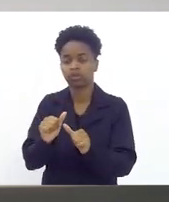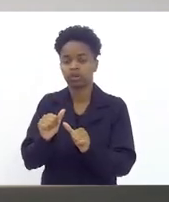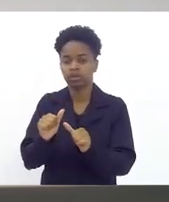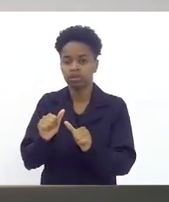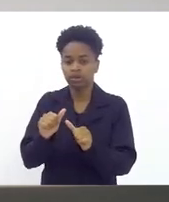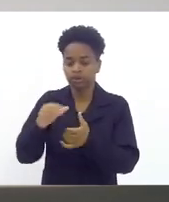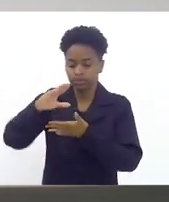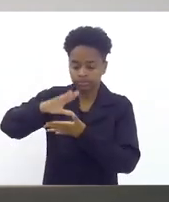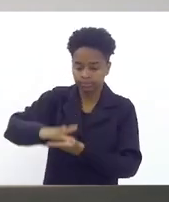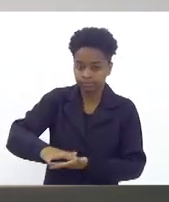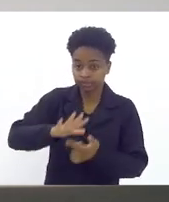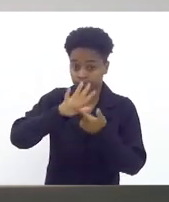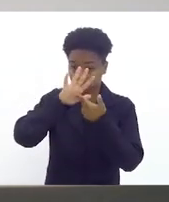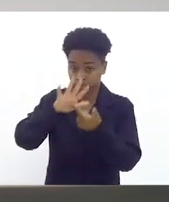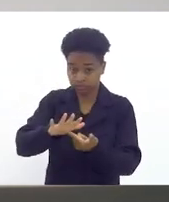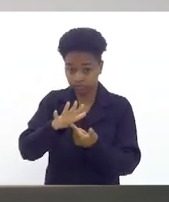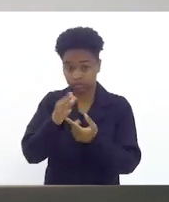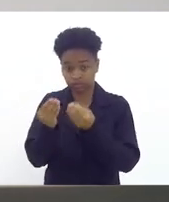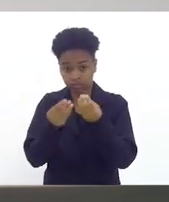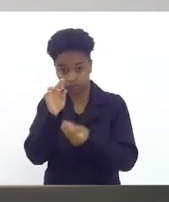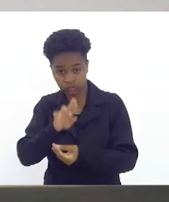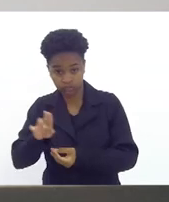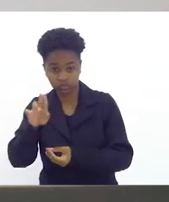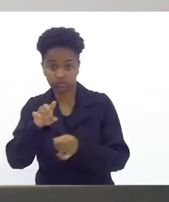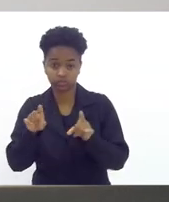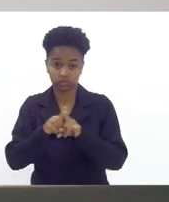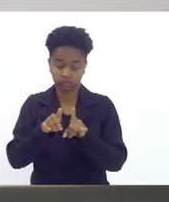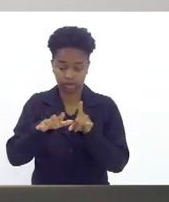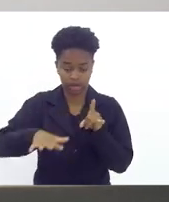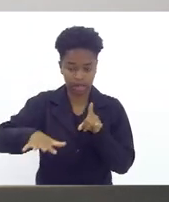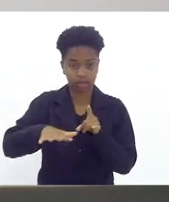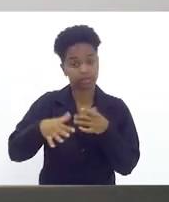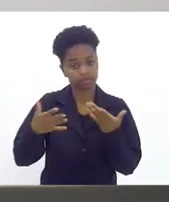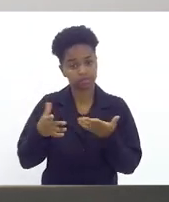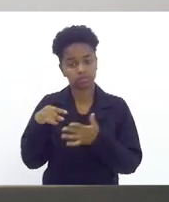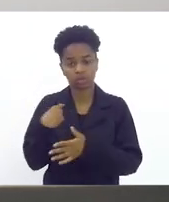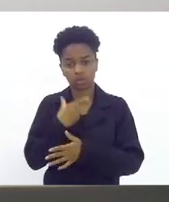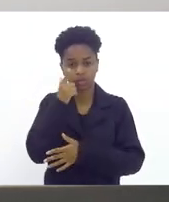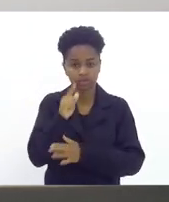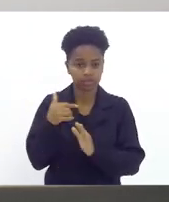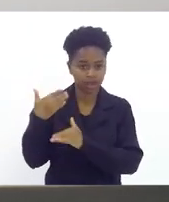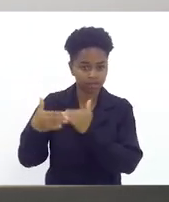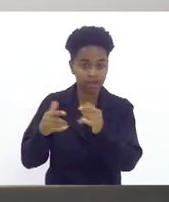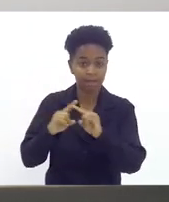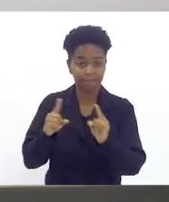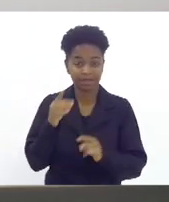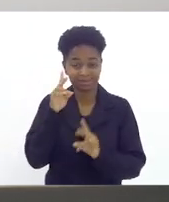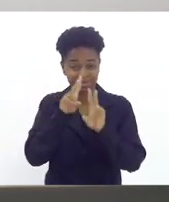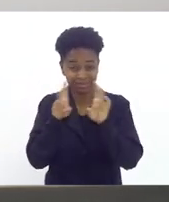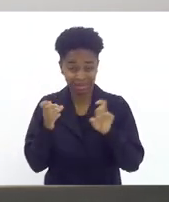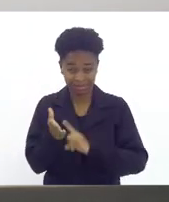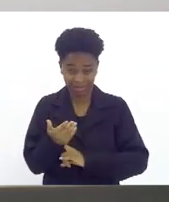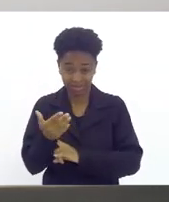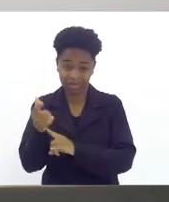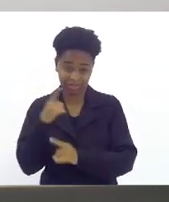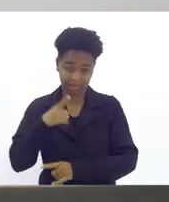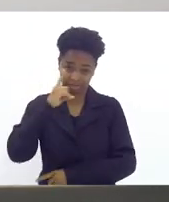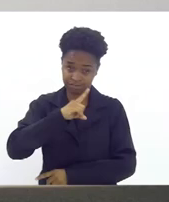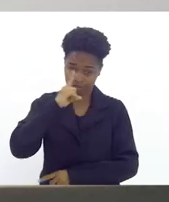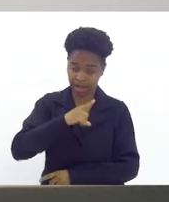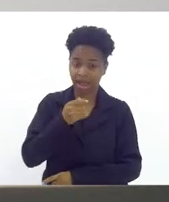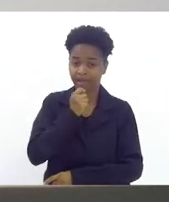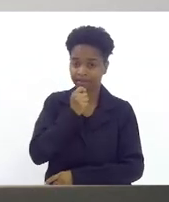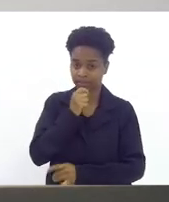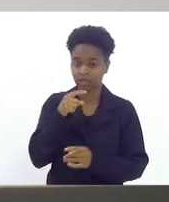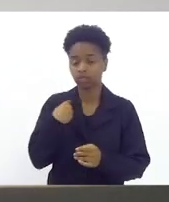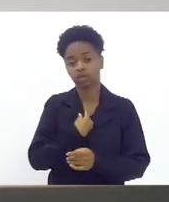para justamente apoiar a validação do carro então essa frente a gente está avançando mas em relação a parte tecnológica Esse é um gargalo ainda a